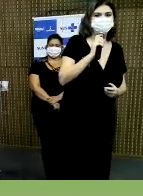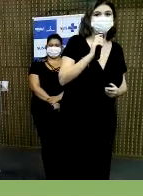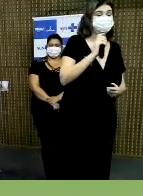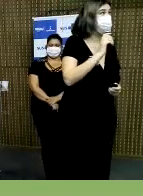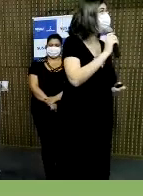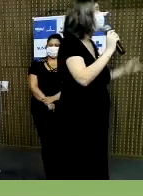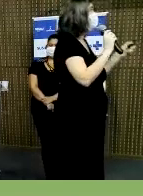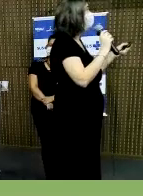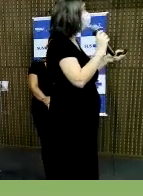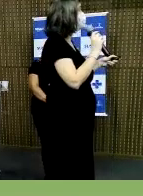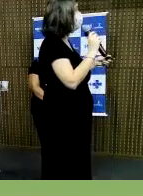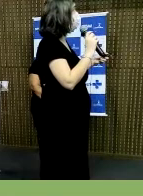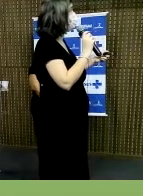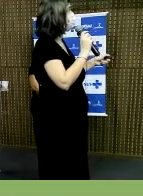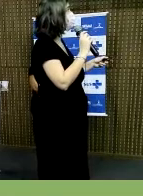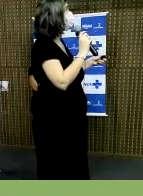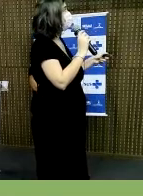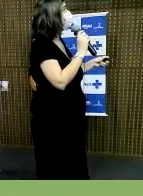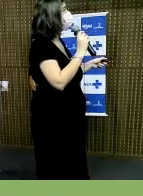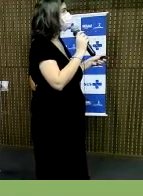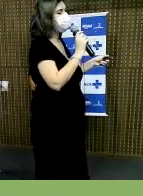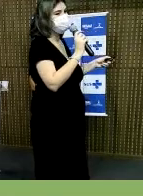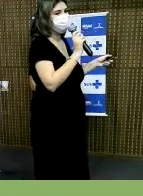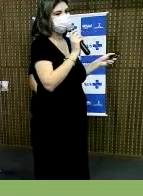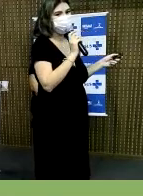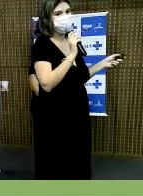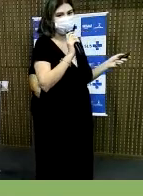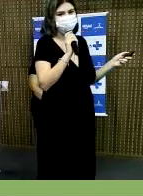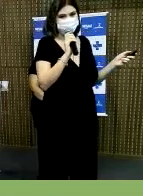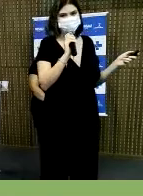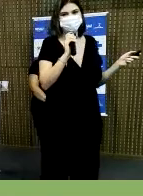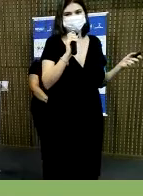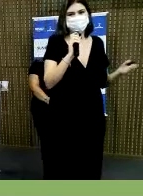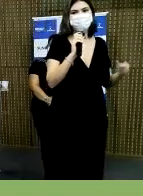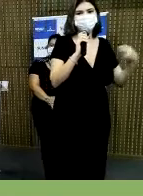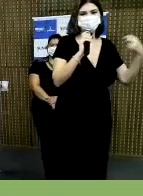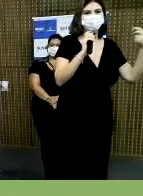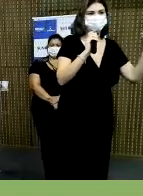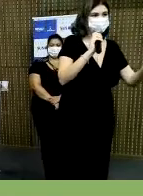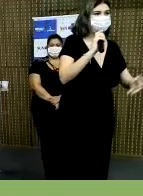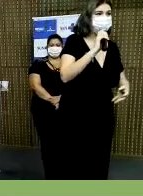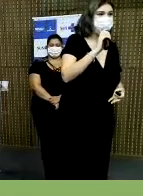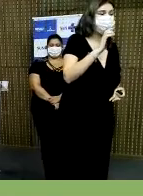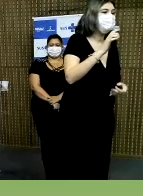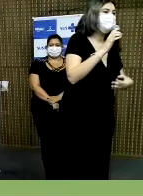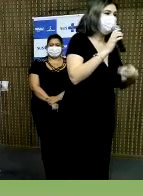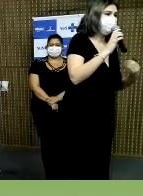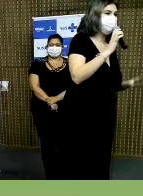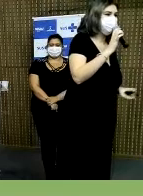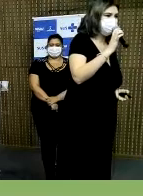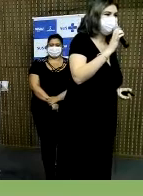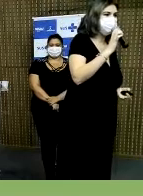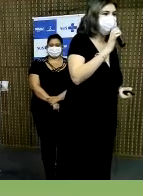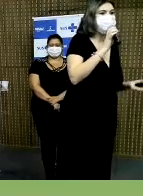semestre de 2021, mas nós acompanhamos 2 pessoas já nesse primeiro semestre, tá? Que fazem controle na unidade, levando